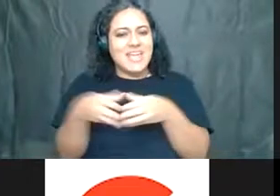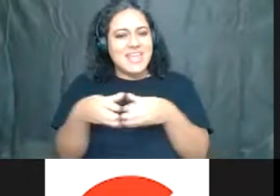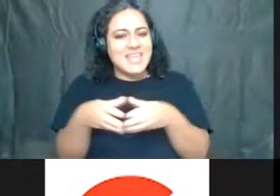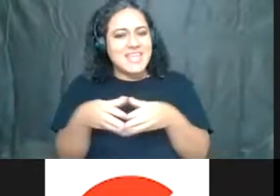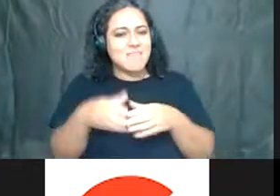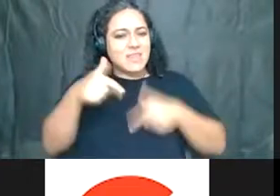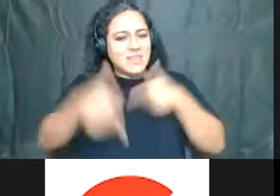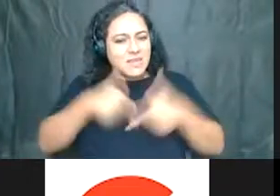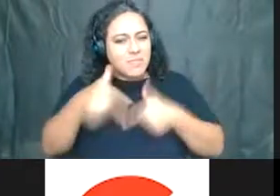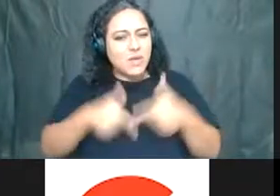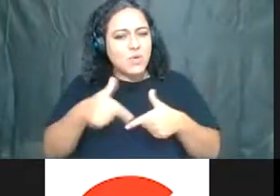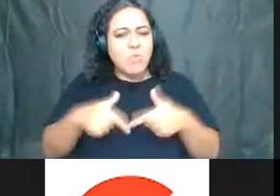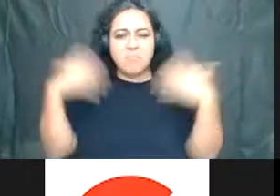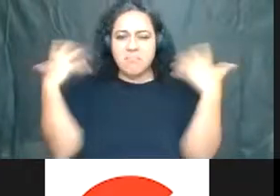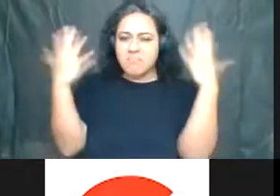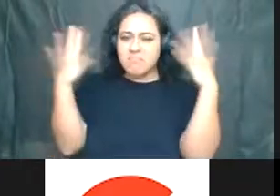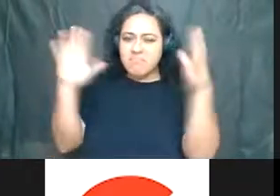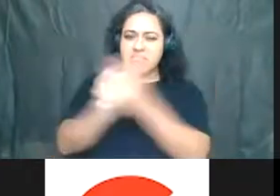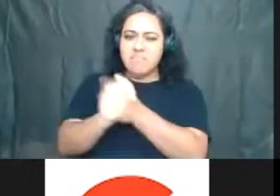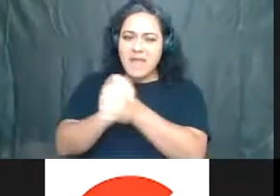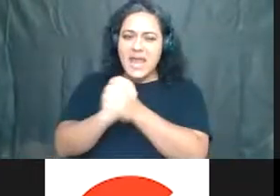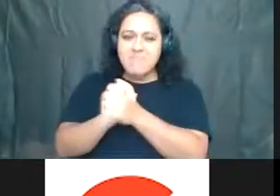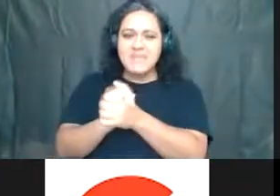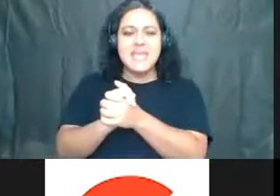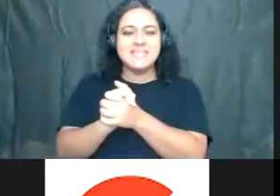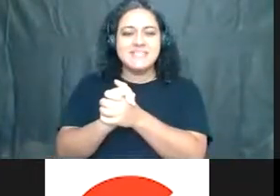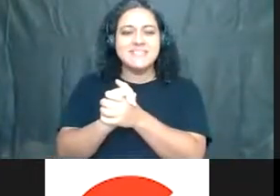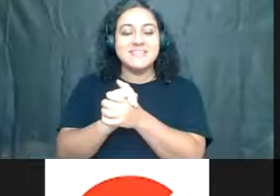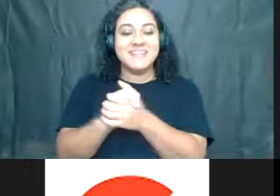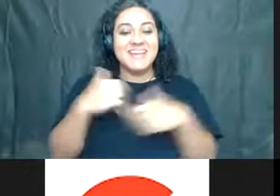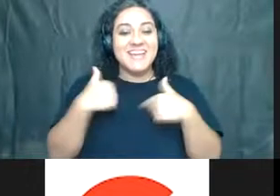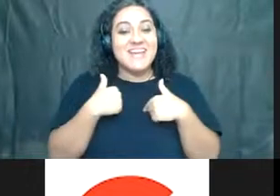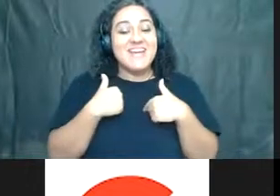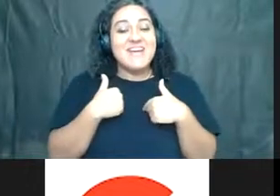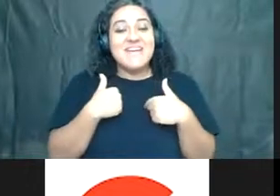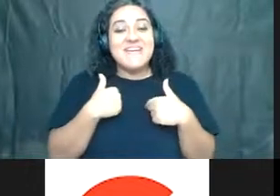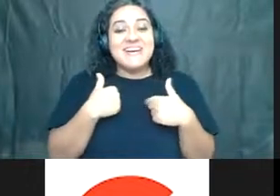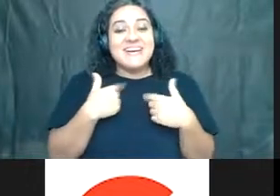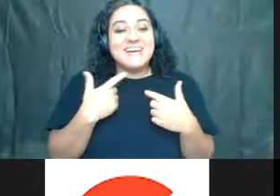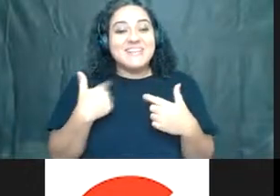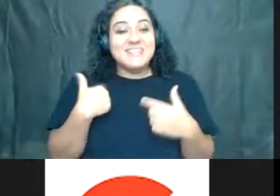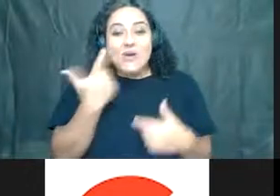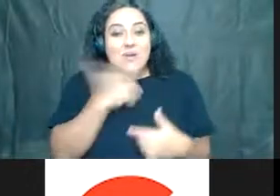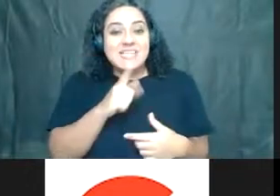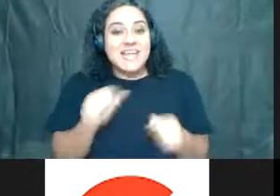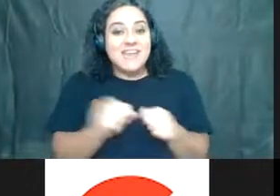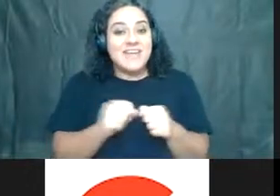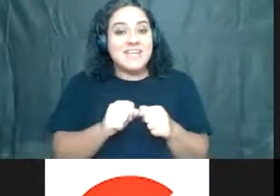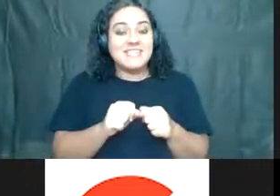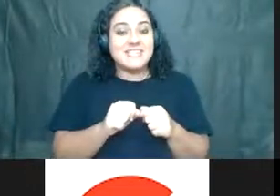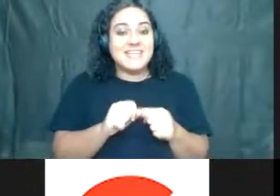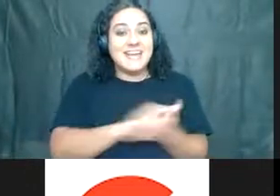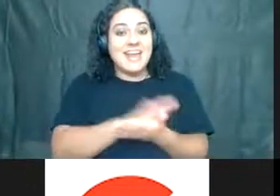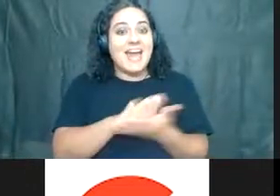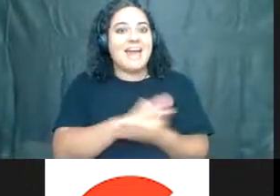trabalhou, o mérito é todo deles, né? Eu simplesmente não conseguiria fazer absolutamente nada